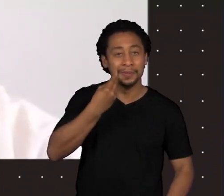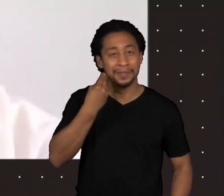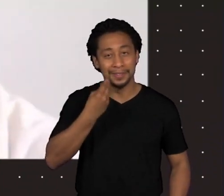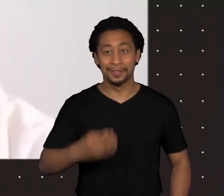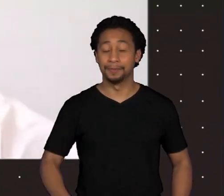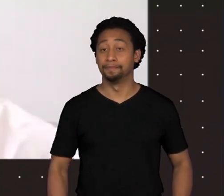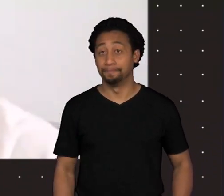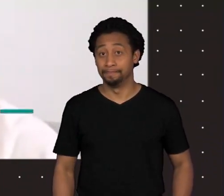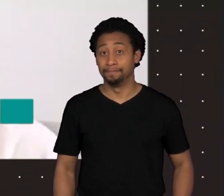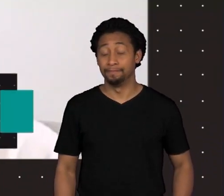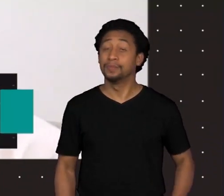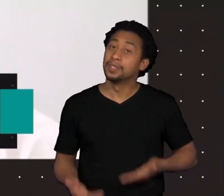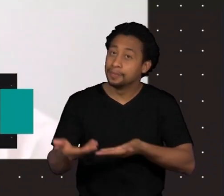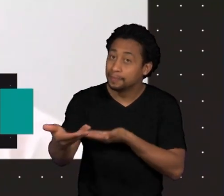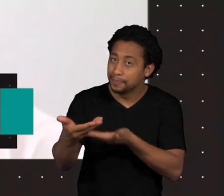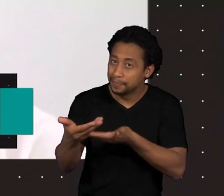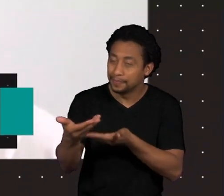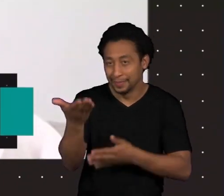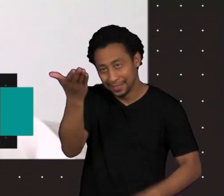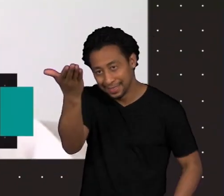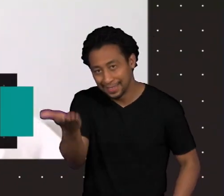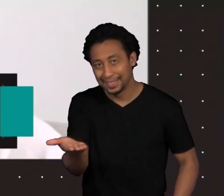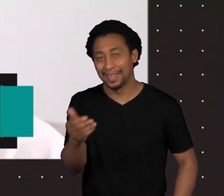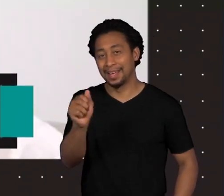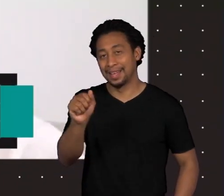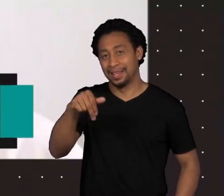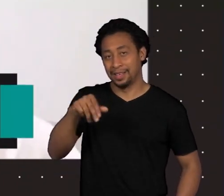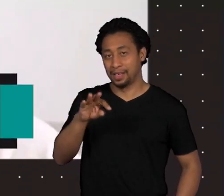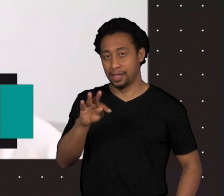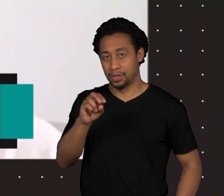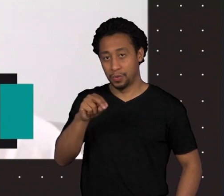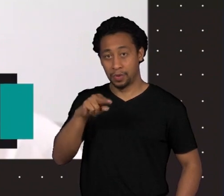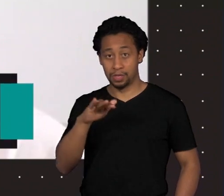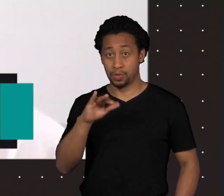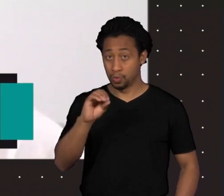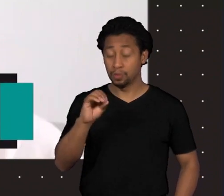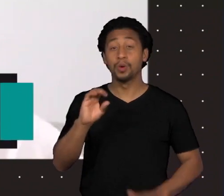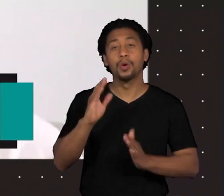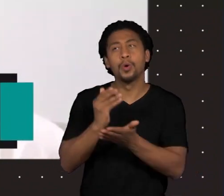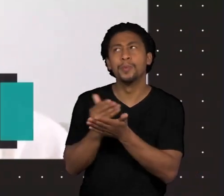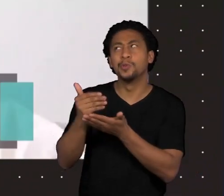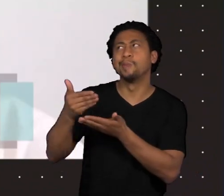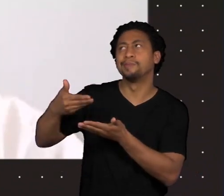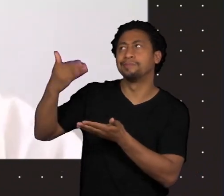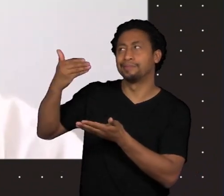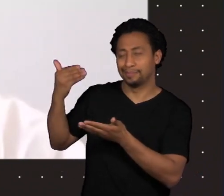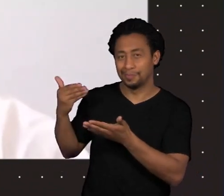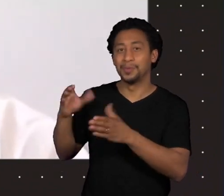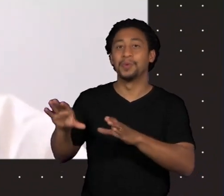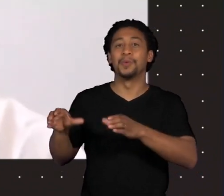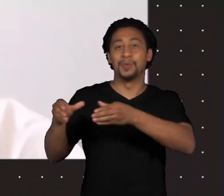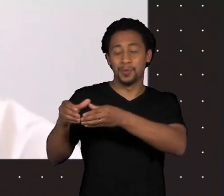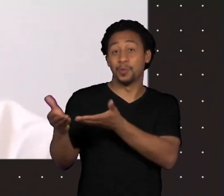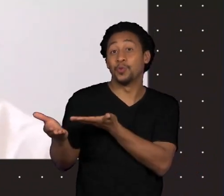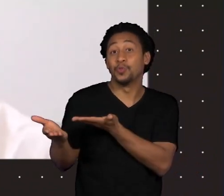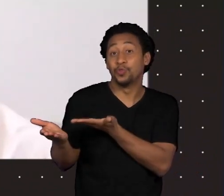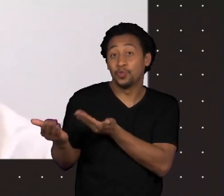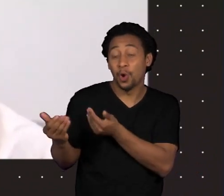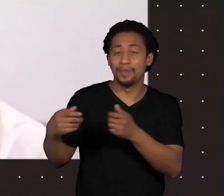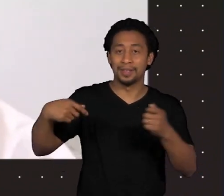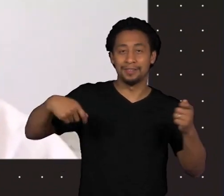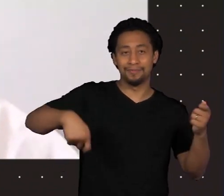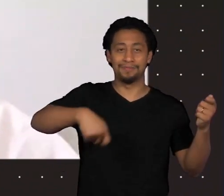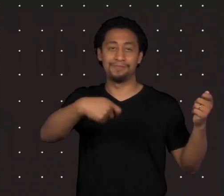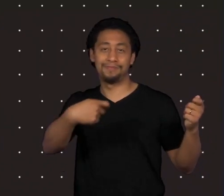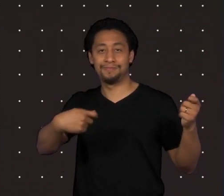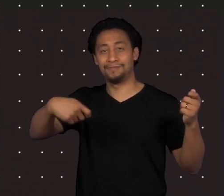com Antônio Nóbrega começou há muitos anos atrás através da Orquestra Jovem de percussão brasileira chamada